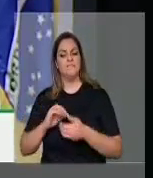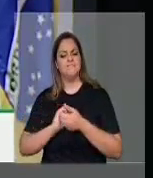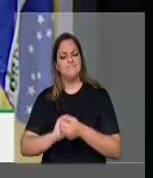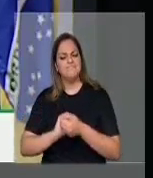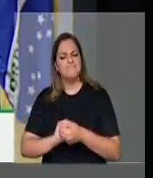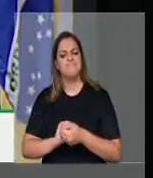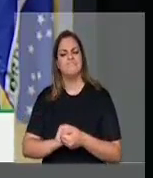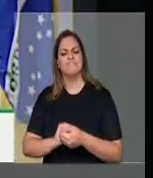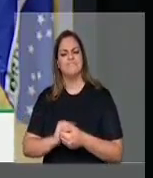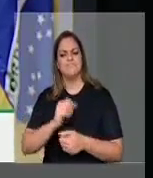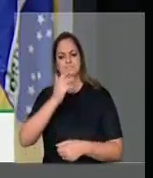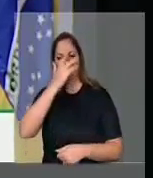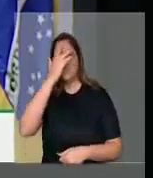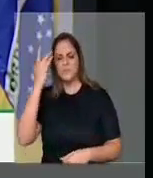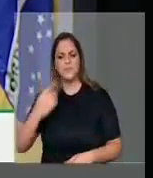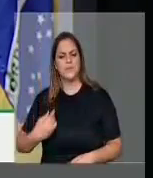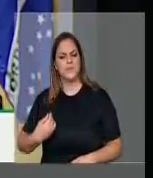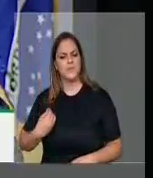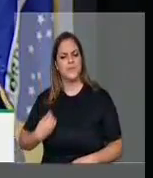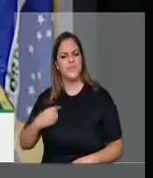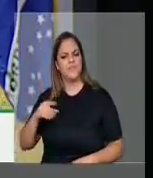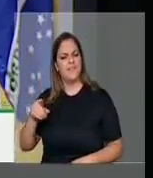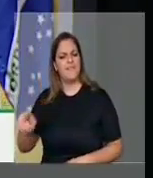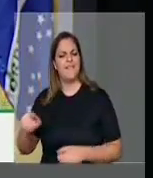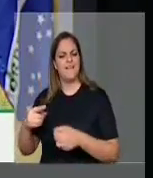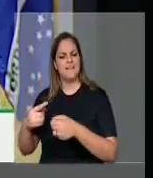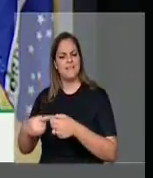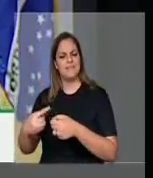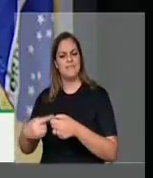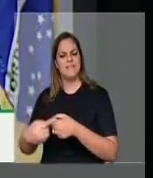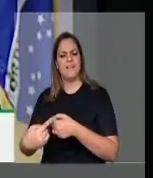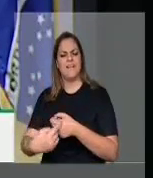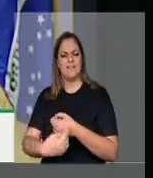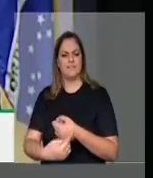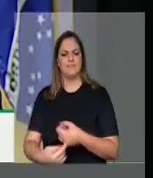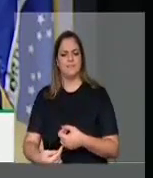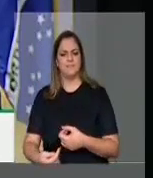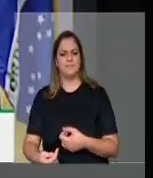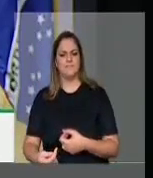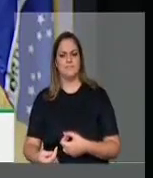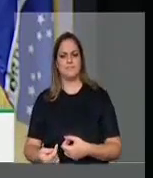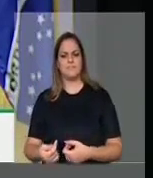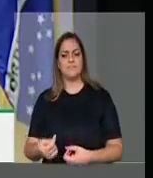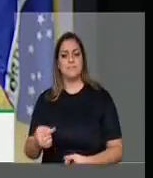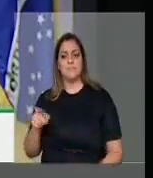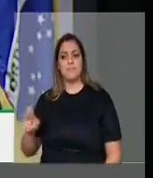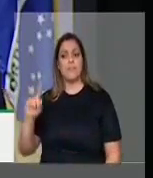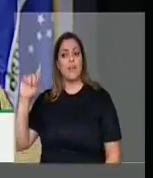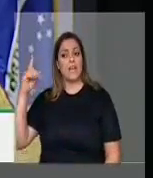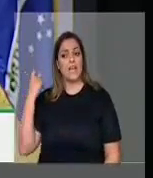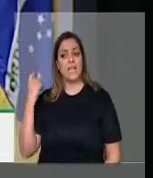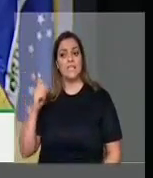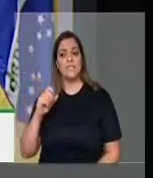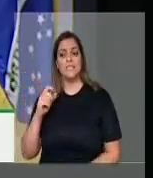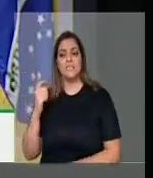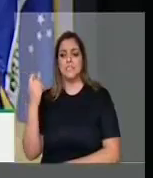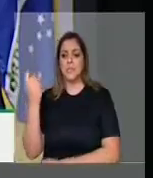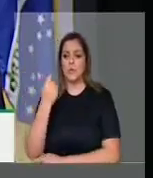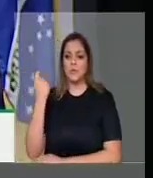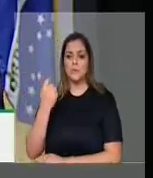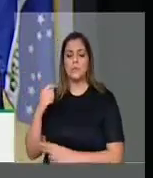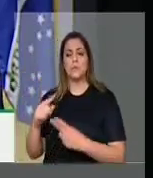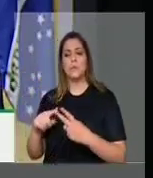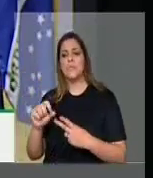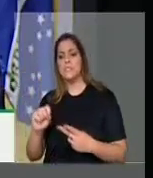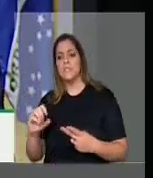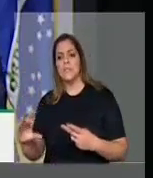se instalaram ali, vindo do sul, do nosso Mauro, vindo do Rio Grande do Sul, Santa Catarina e Mato